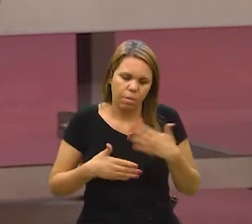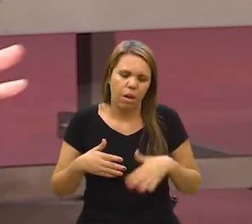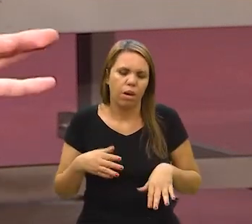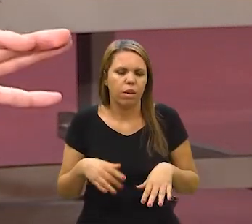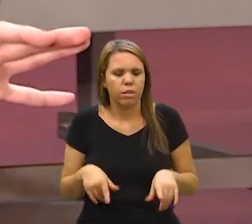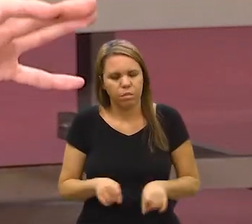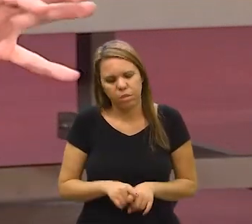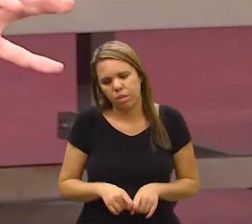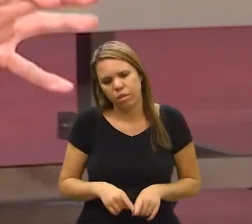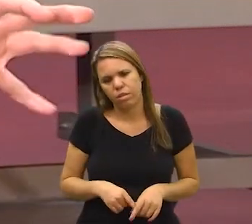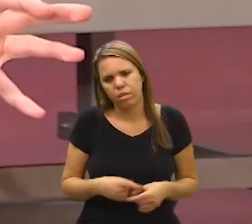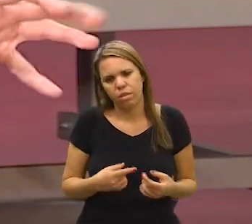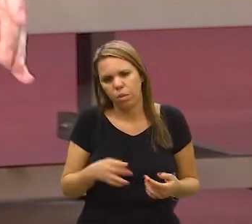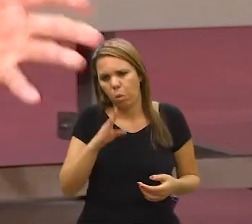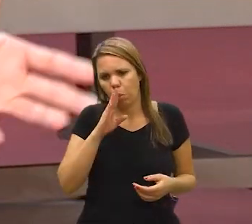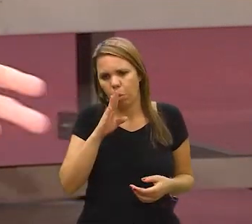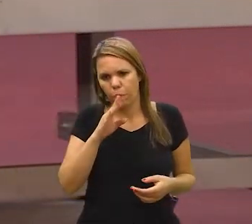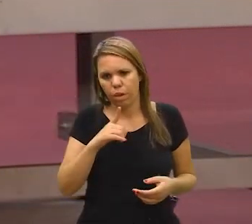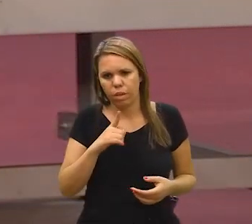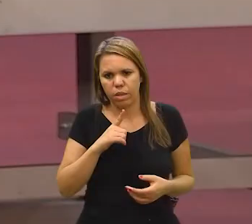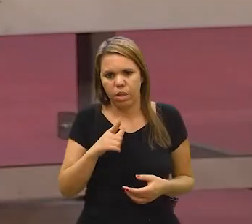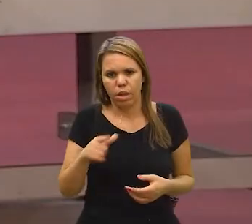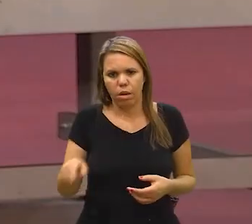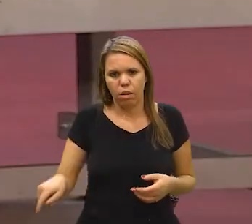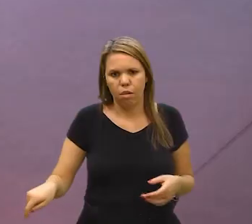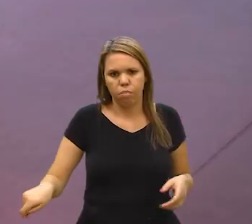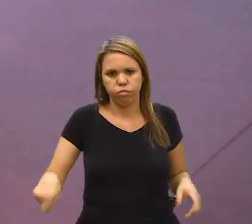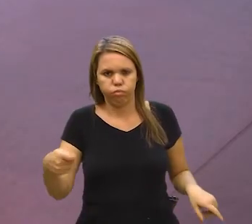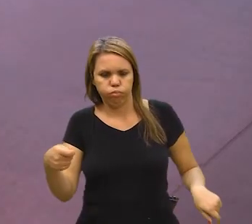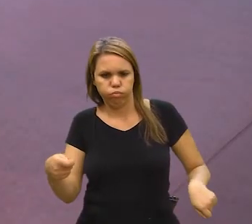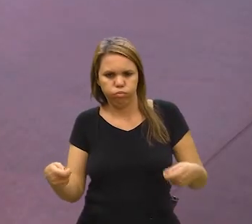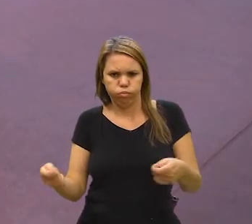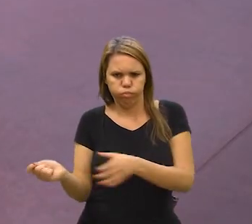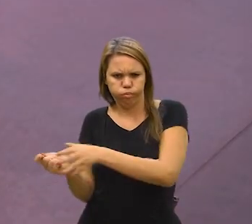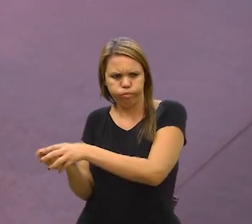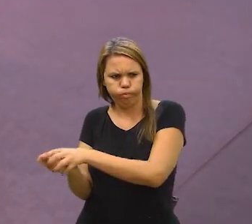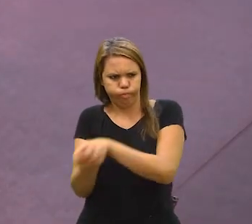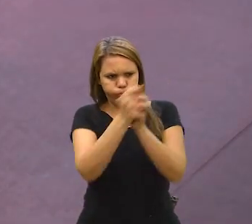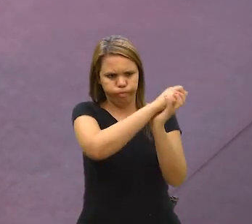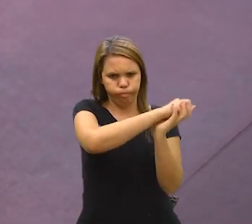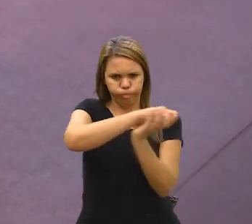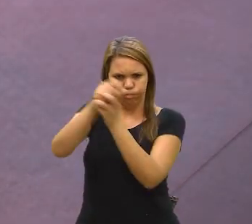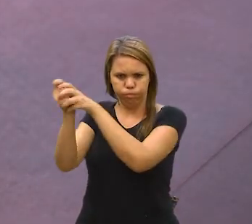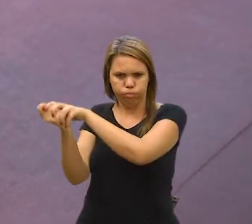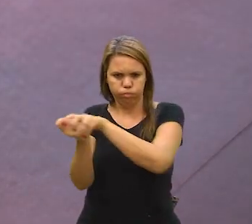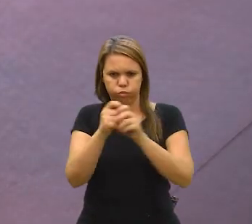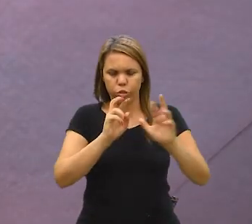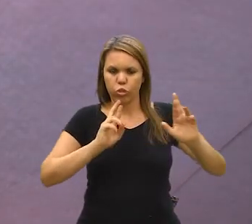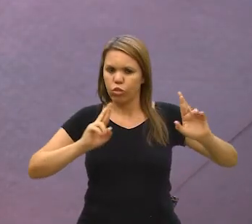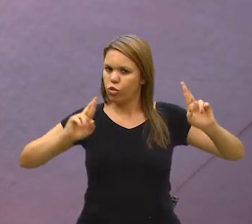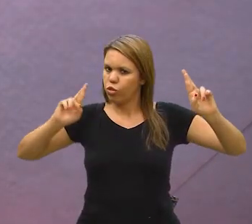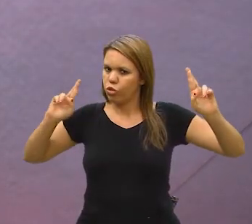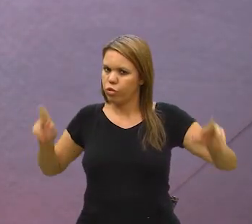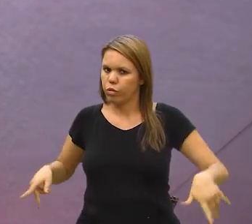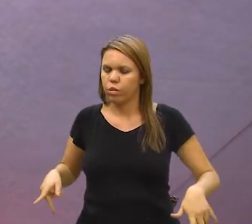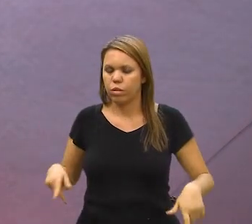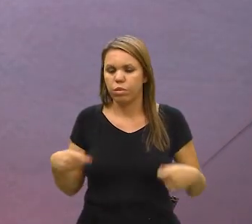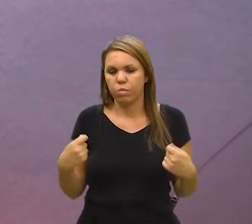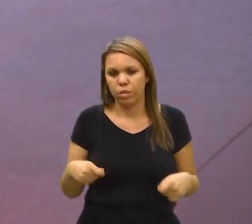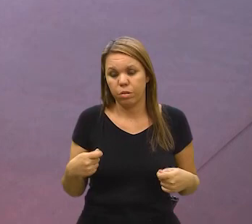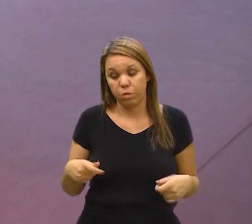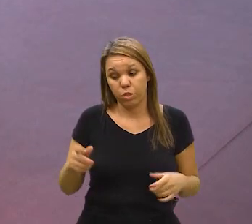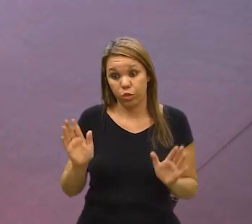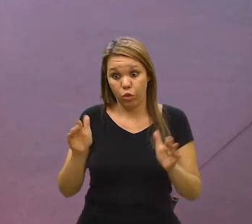mas não chega nem perto ao silêncio que exige no tênis. E que também é compreensível, né? Tem muita gente que fala, nossa, no tênis até parece que precisa,